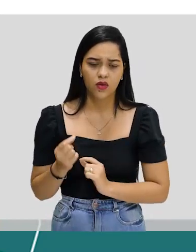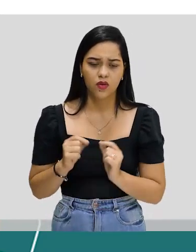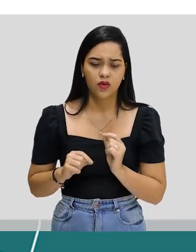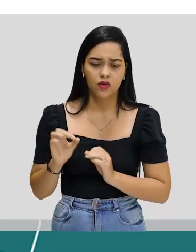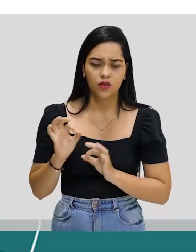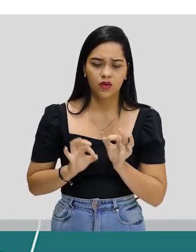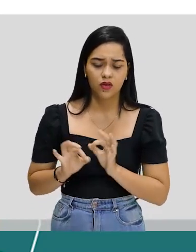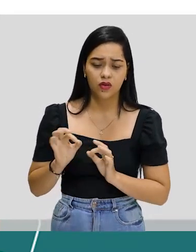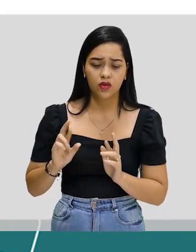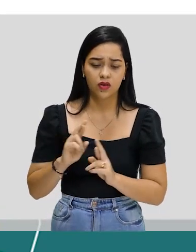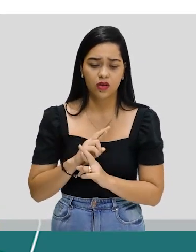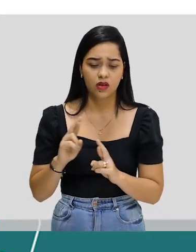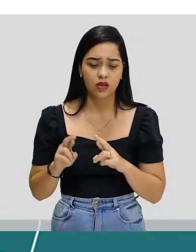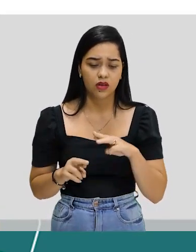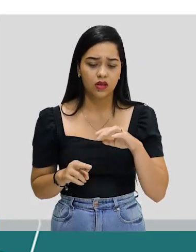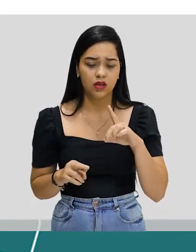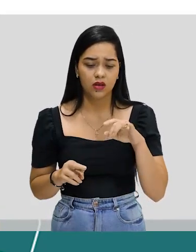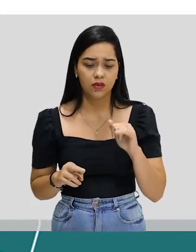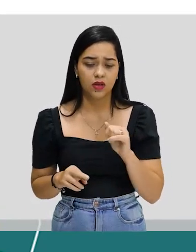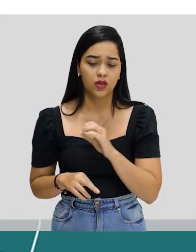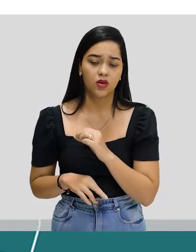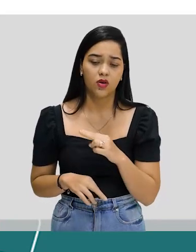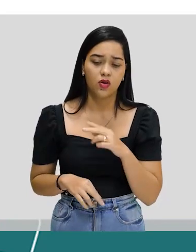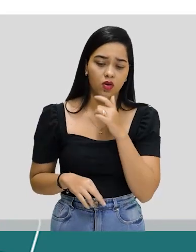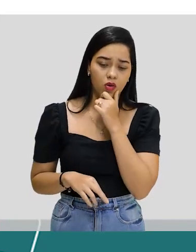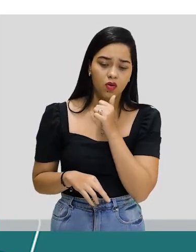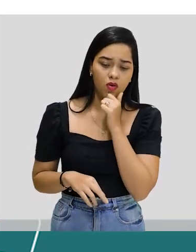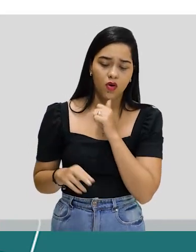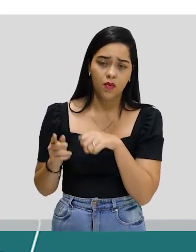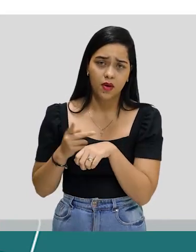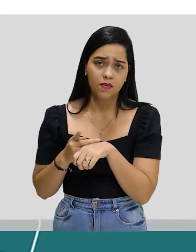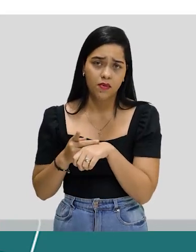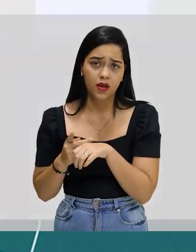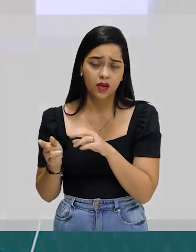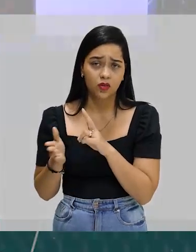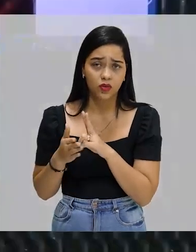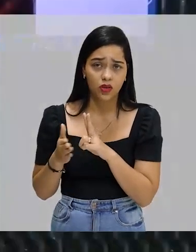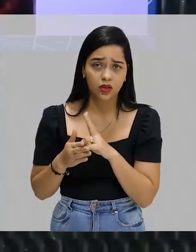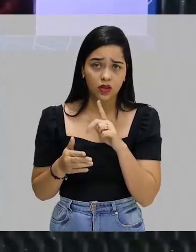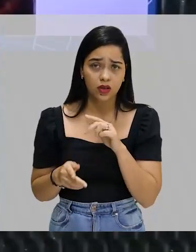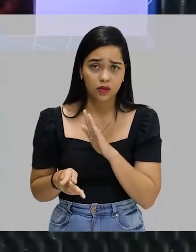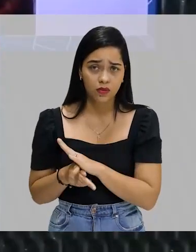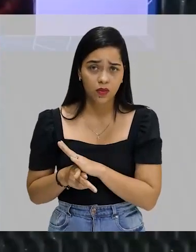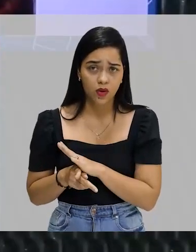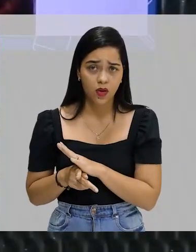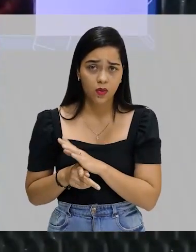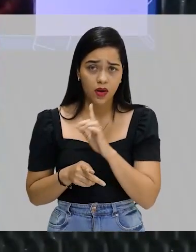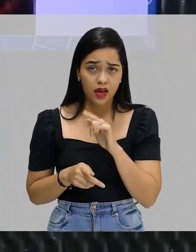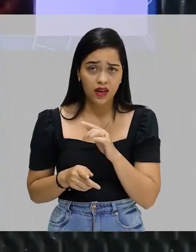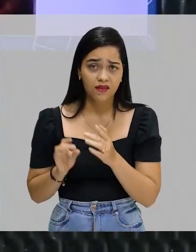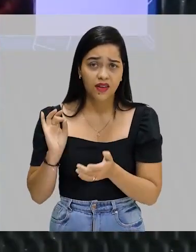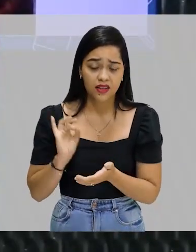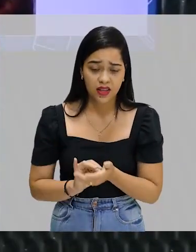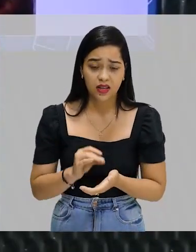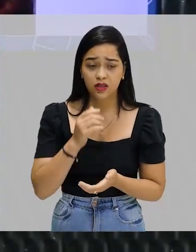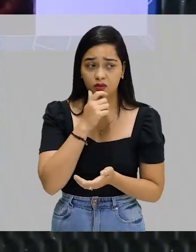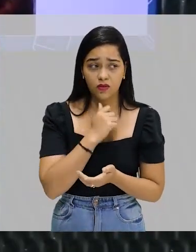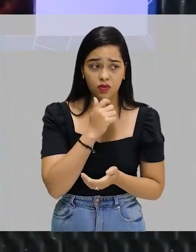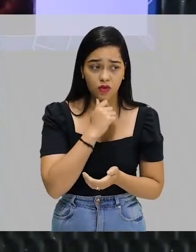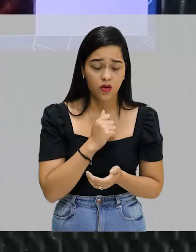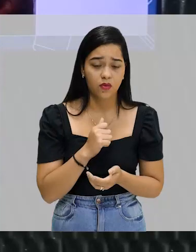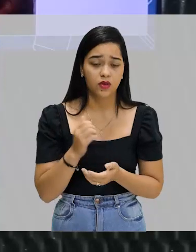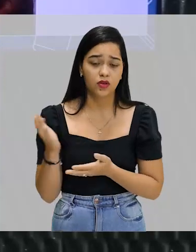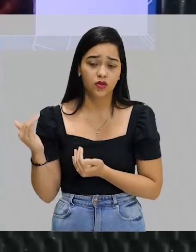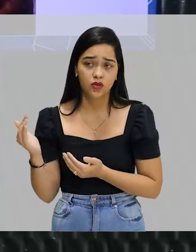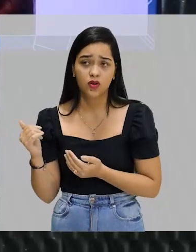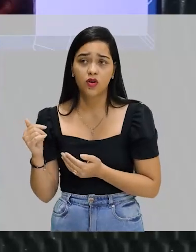molda todinha em função da mídia? Será que o homem mestiço, o homem preto, né, ele é marginalizado? Será que os homens pretos, jovens que moram